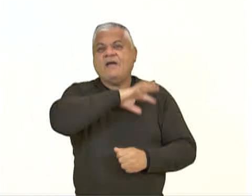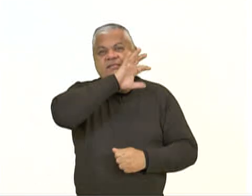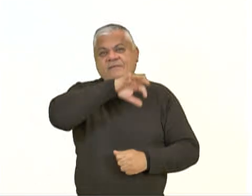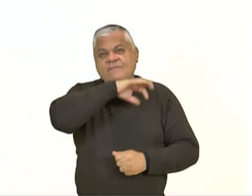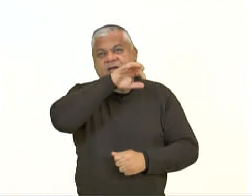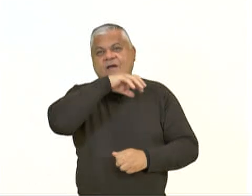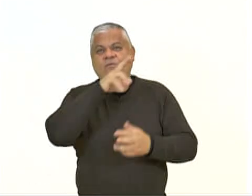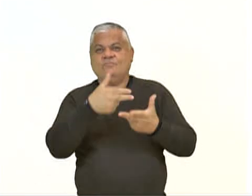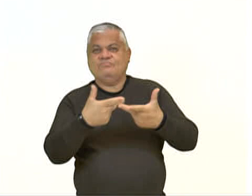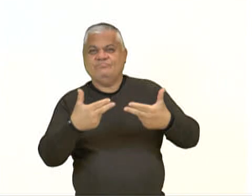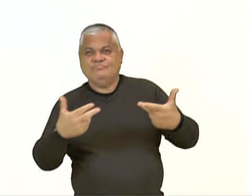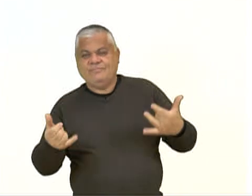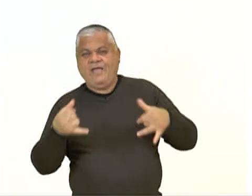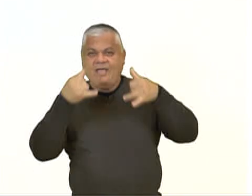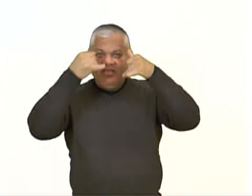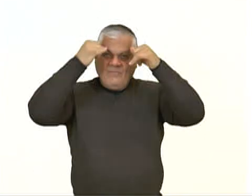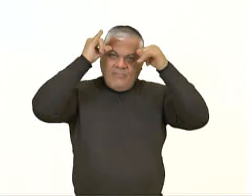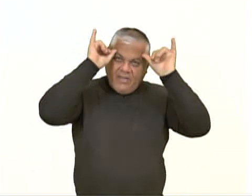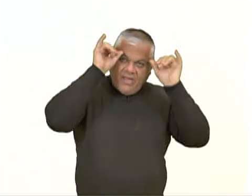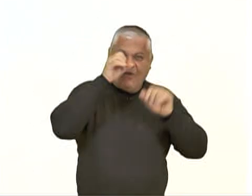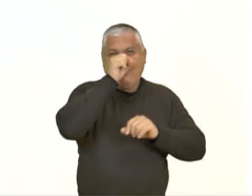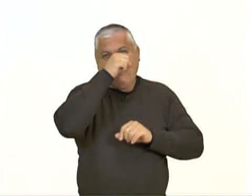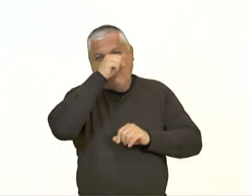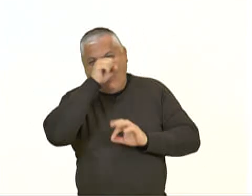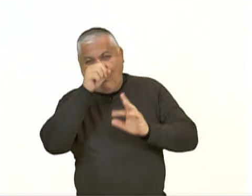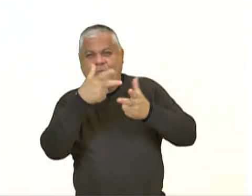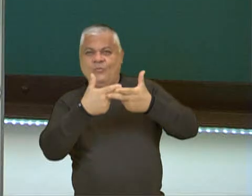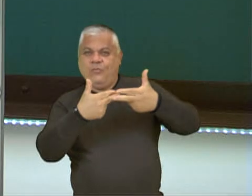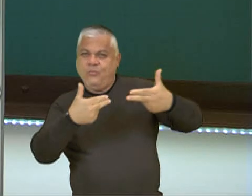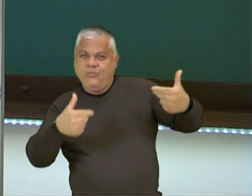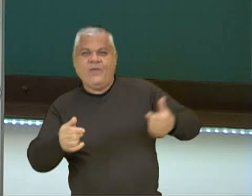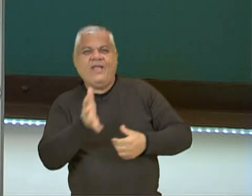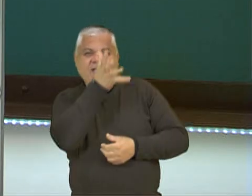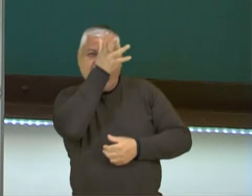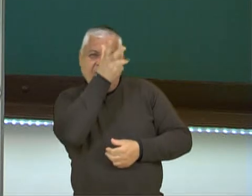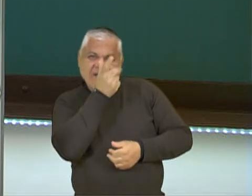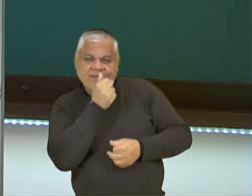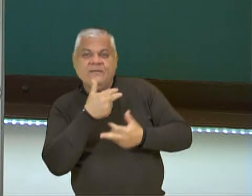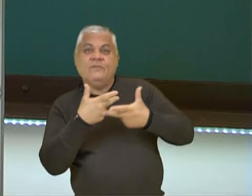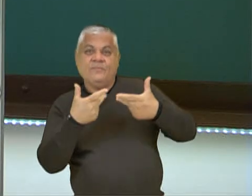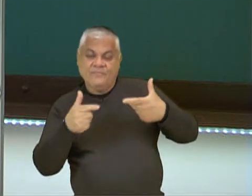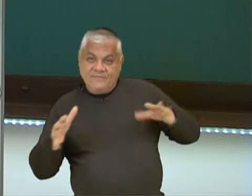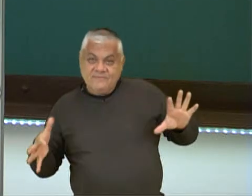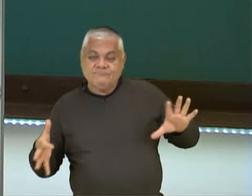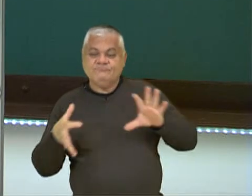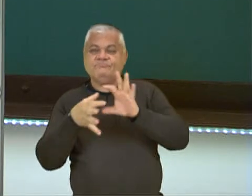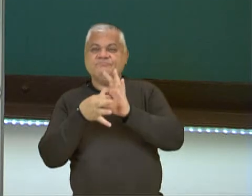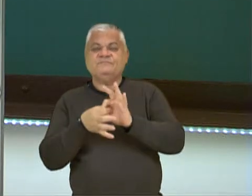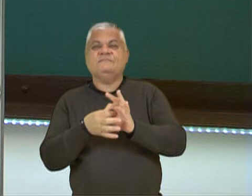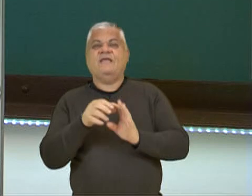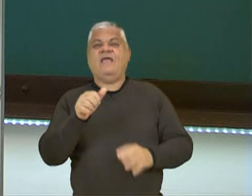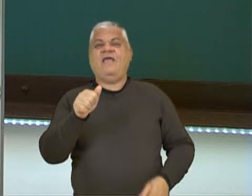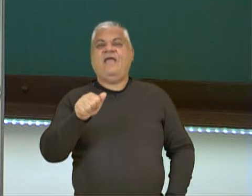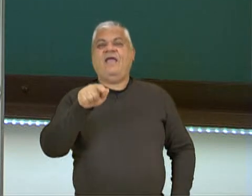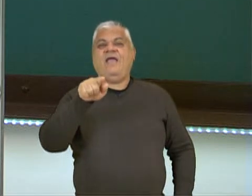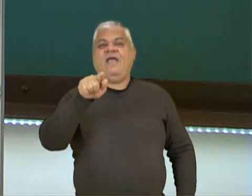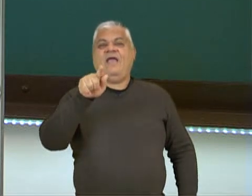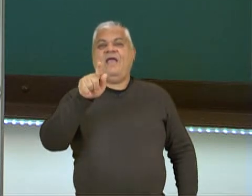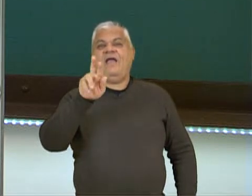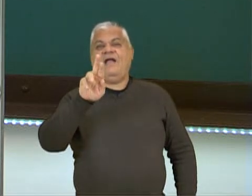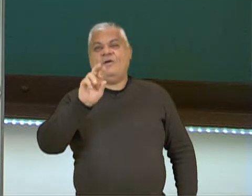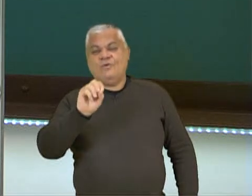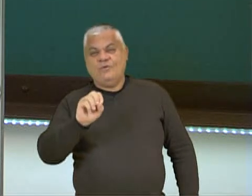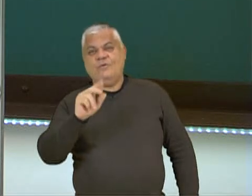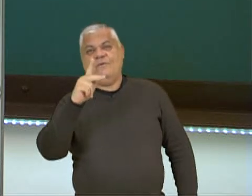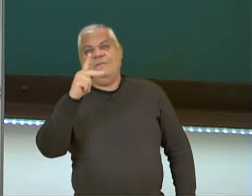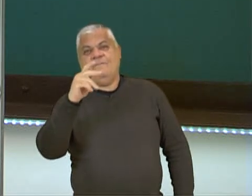mais pecuária. Então, quando eu junto essas duas atividades, né, para entender o contexto, eu digo que é a atividade agropecuária